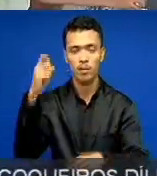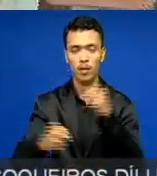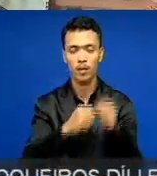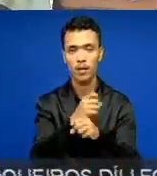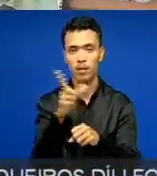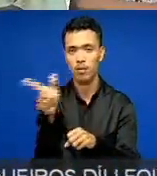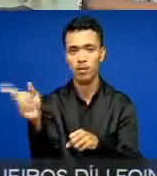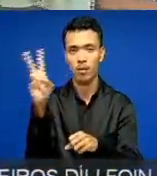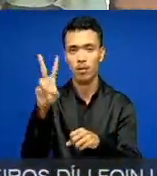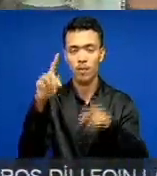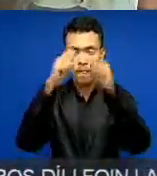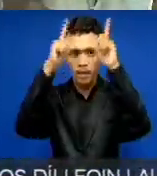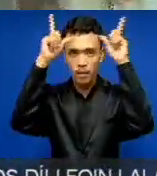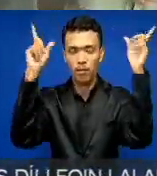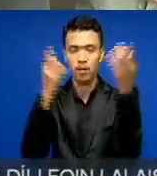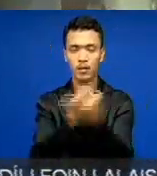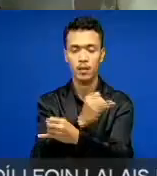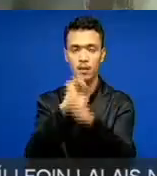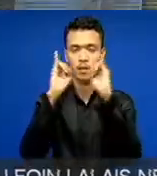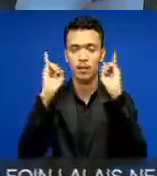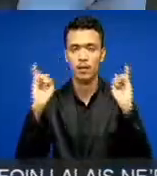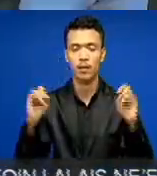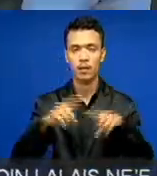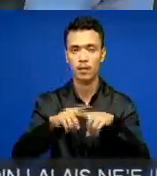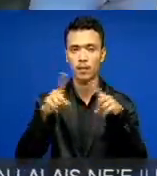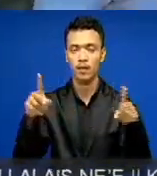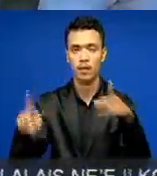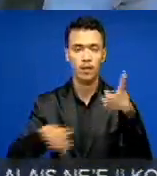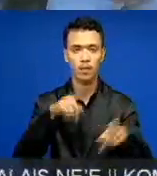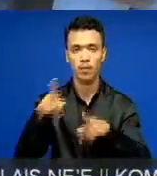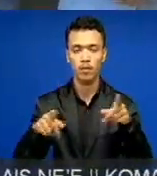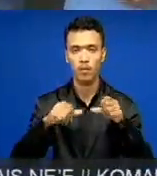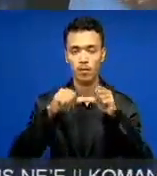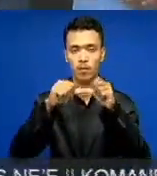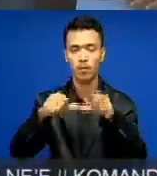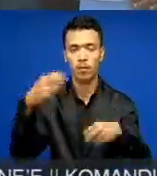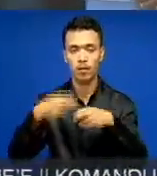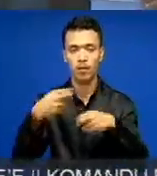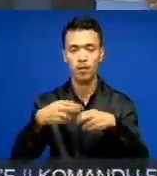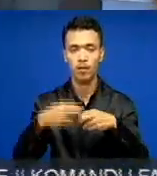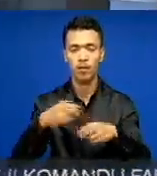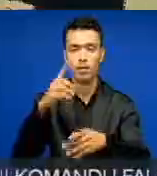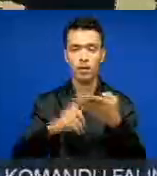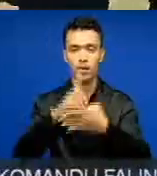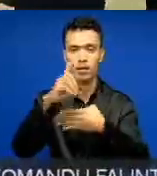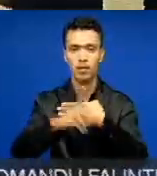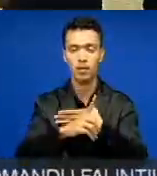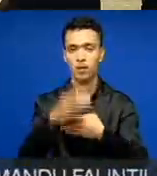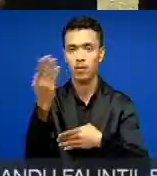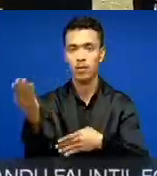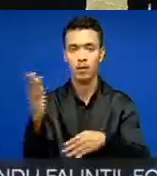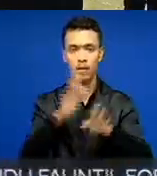ona. Timor-Leste restaura a independência, mas o povo se continua a suspirar para desenvolvimento e a área